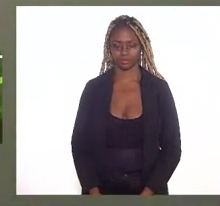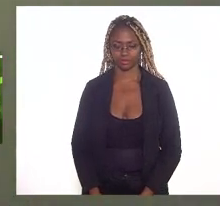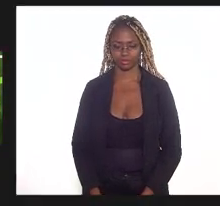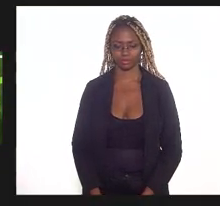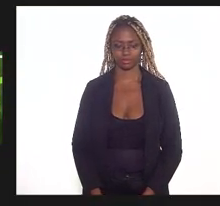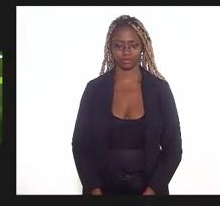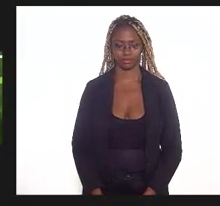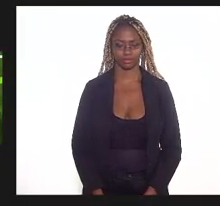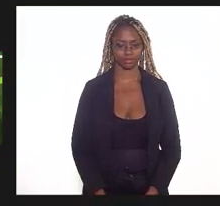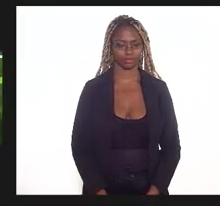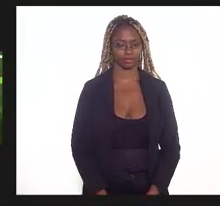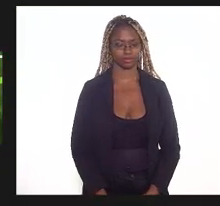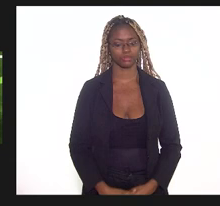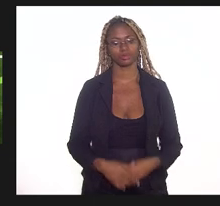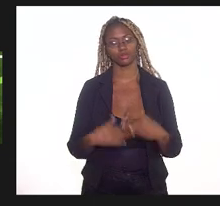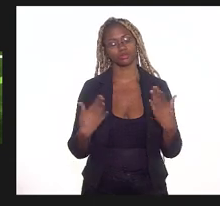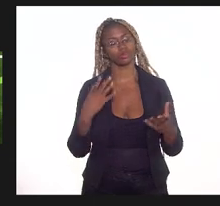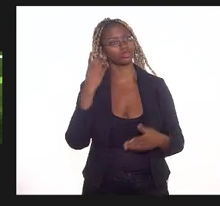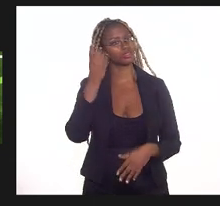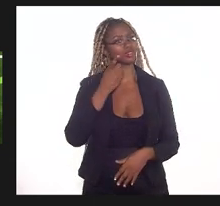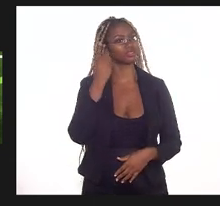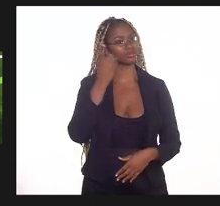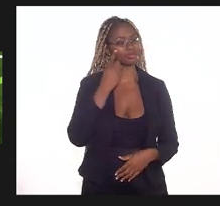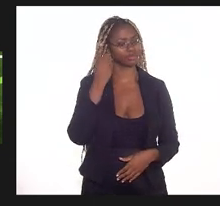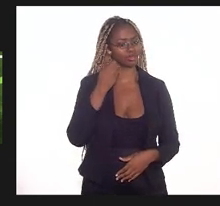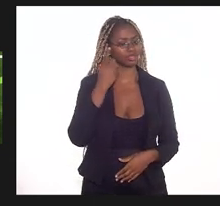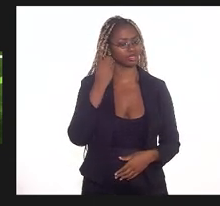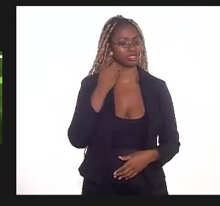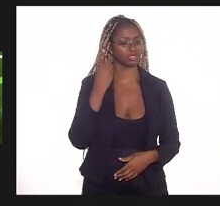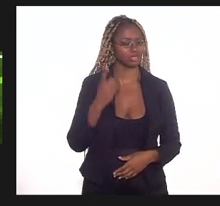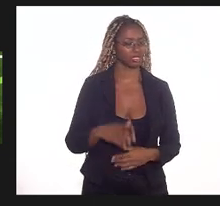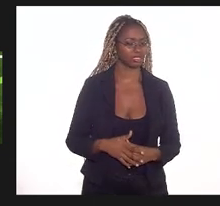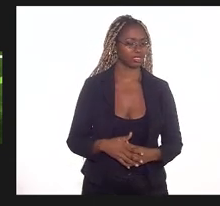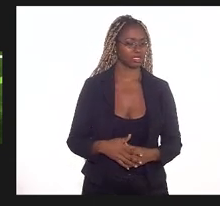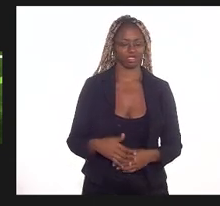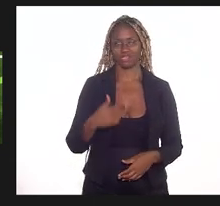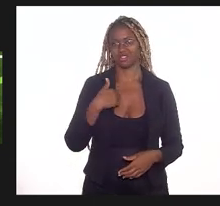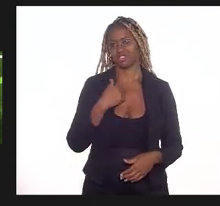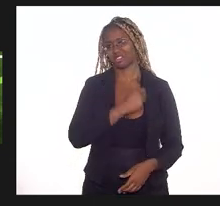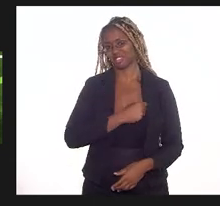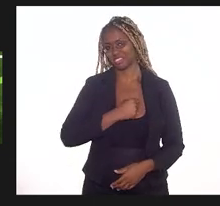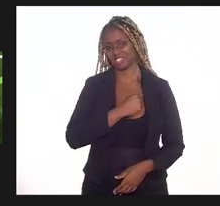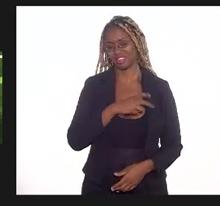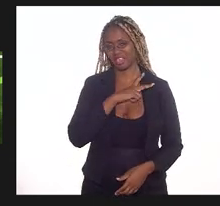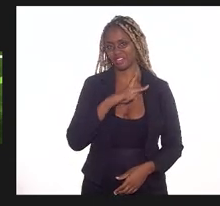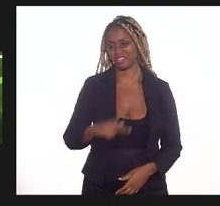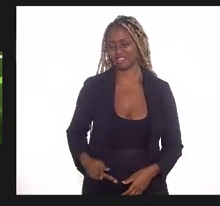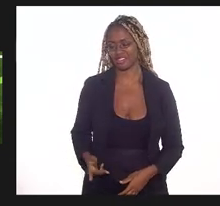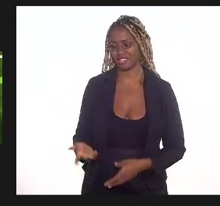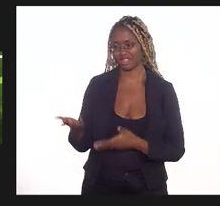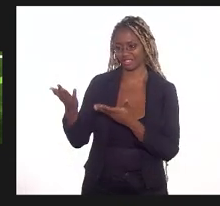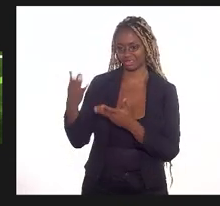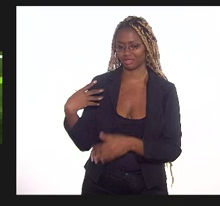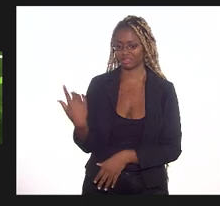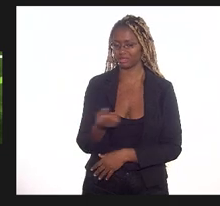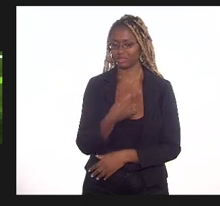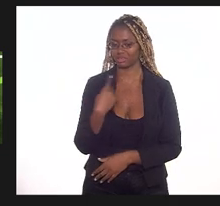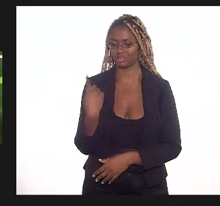Bom, deputada Marta Rocha, estava com saudade de ser presidido por Vossa Excelência nas